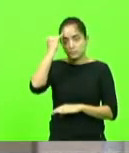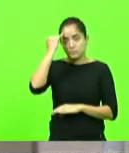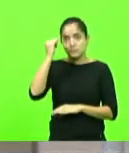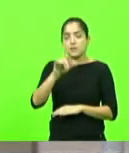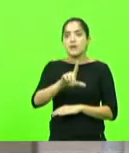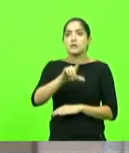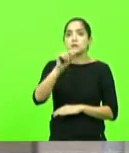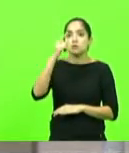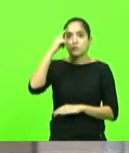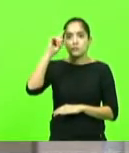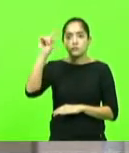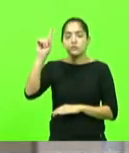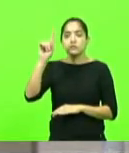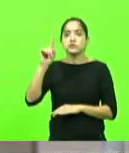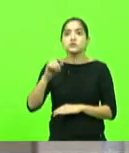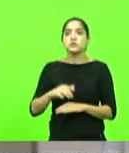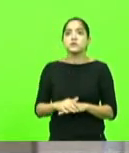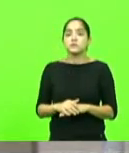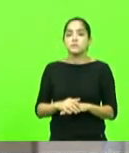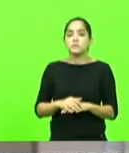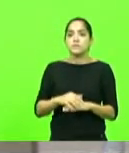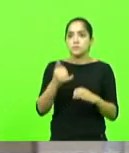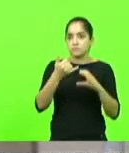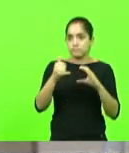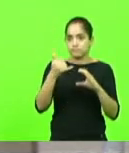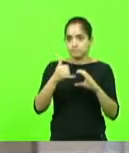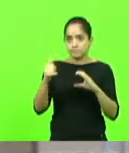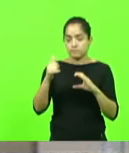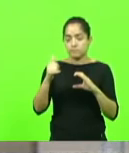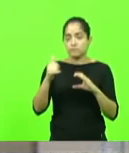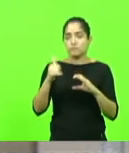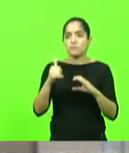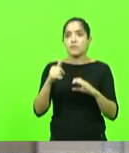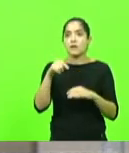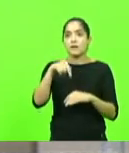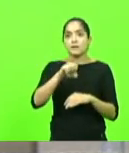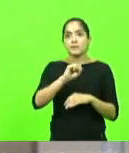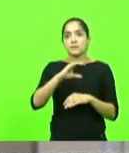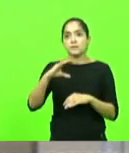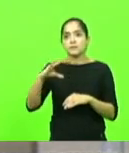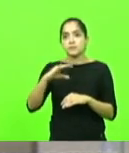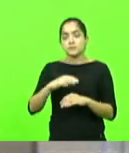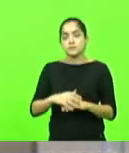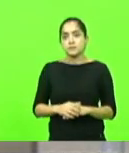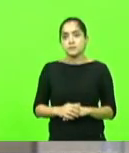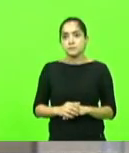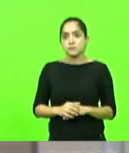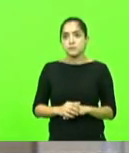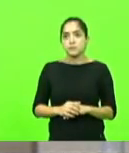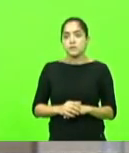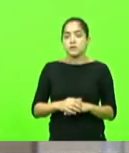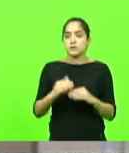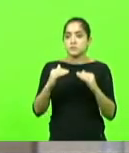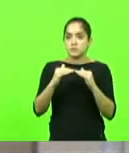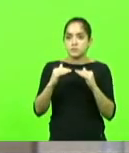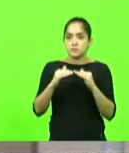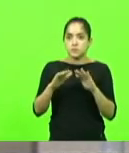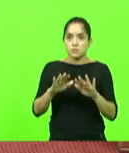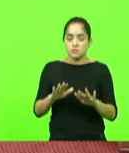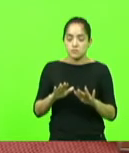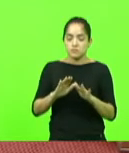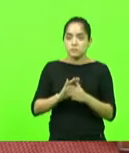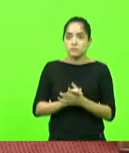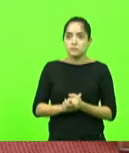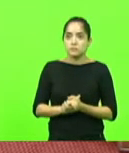de vencimento da fatura de energia elétrica por parte do consumidor no estado de Santa Catarina. Deputados que aprovam, permaneçam como se encontram.